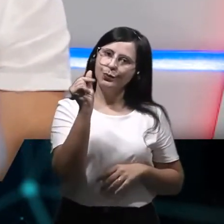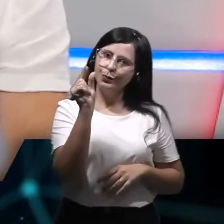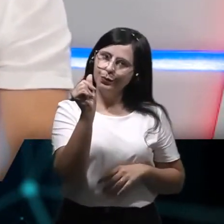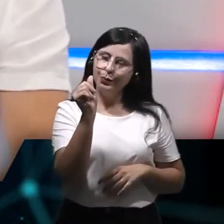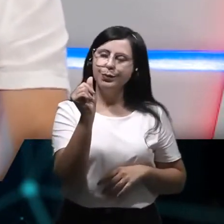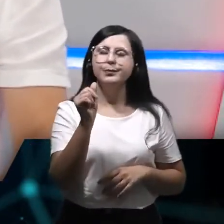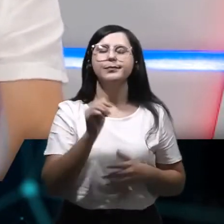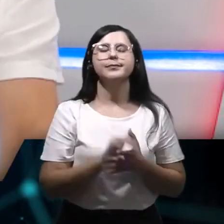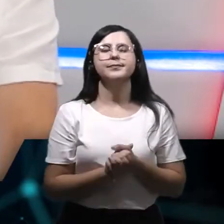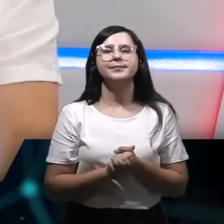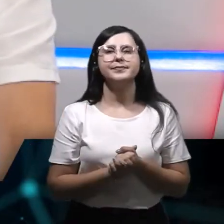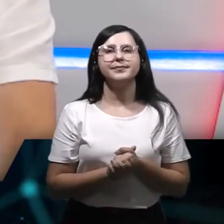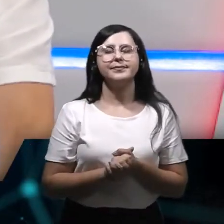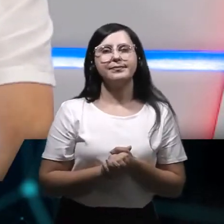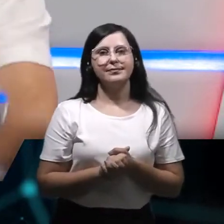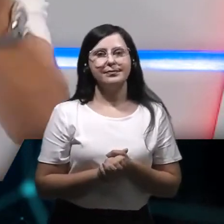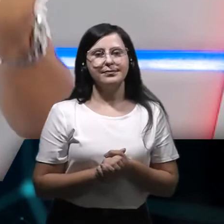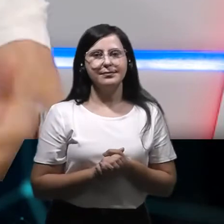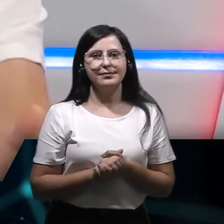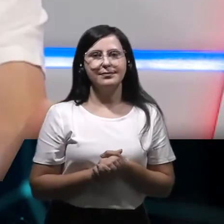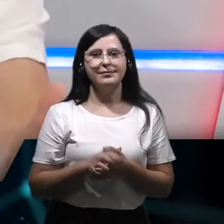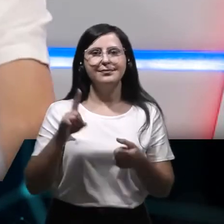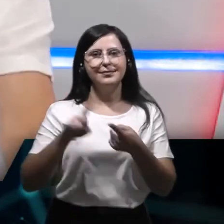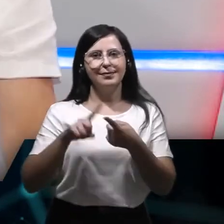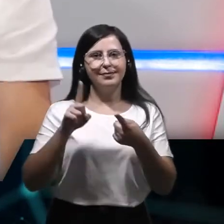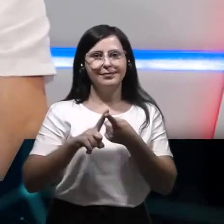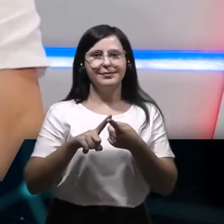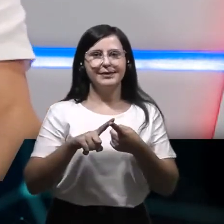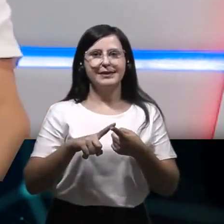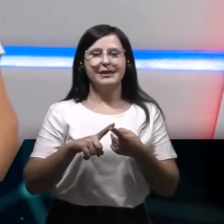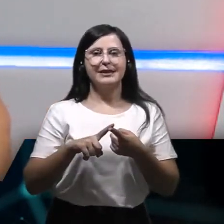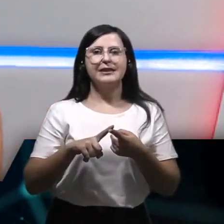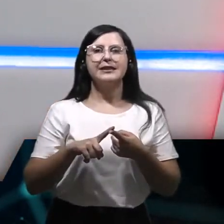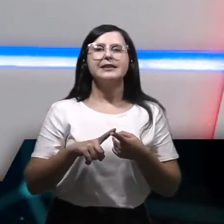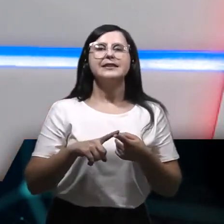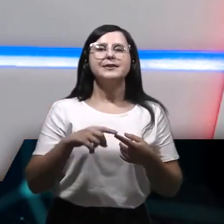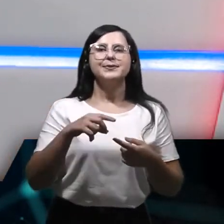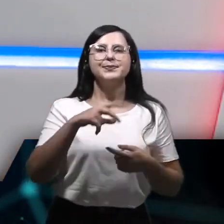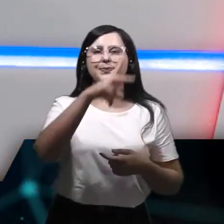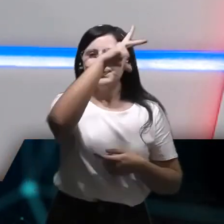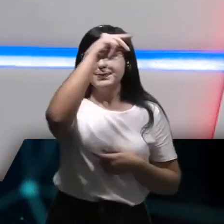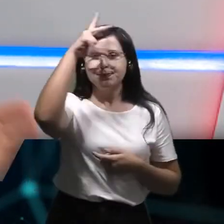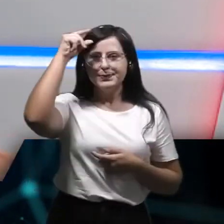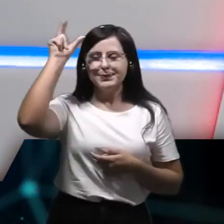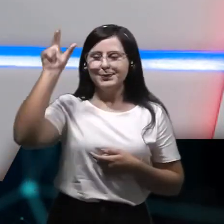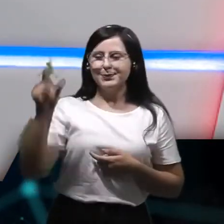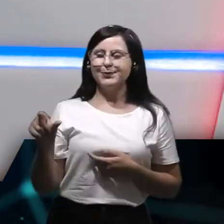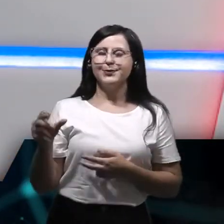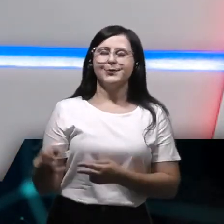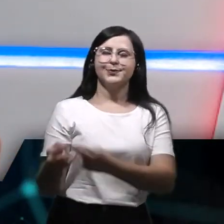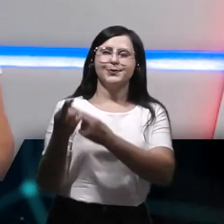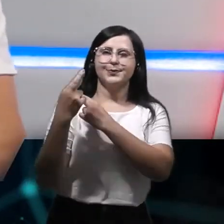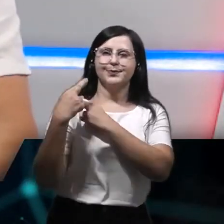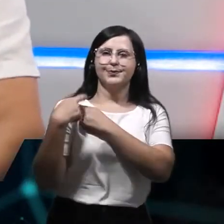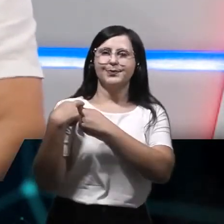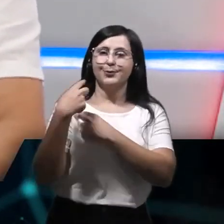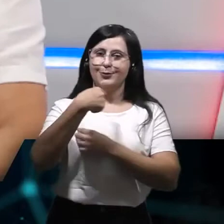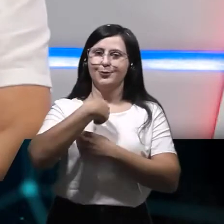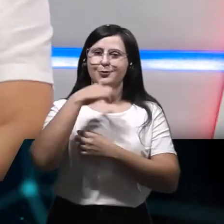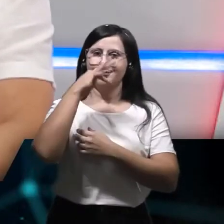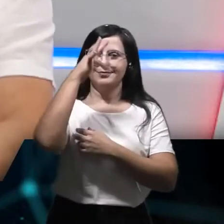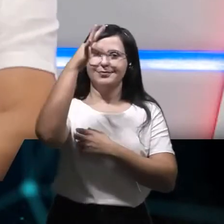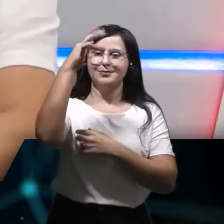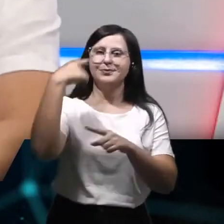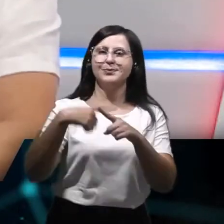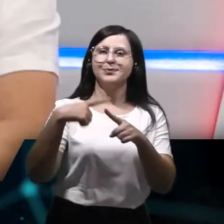esse índice e governar com responsabilidade, porque governando com responsabilidade a gente pode assumir